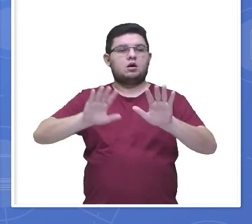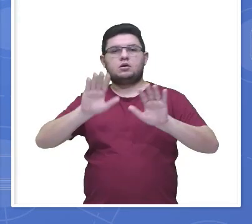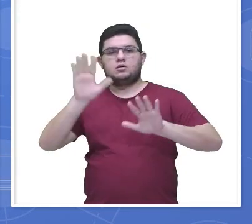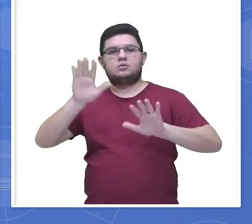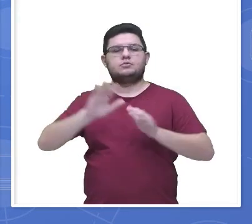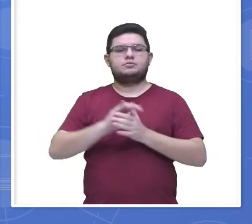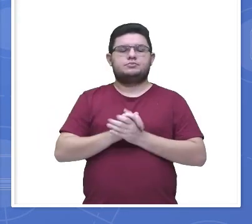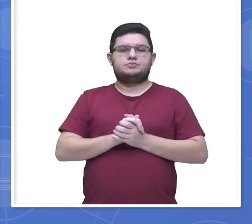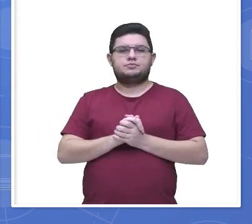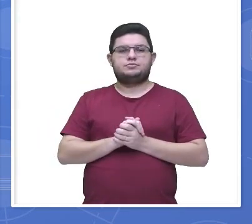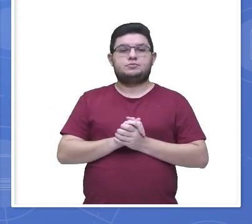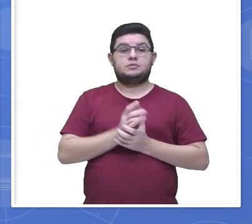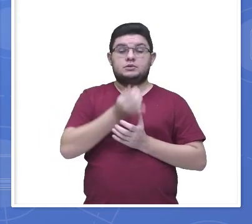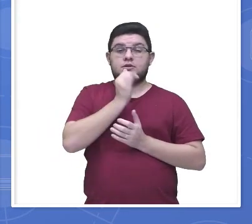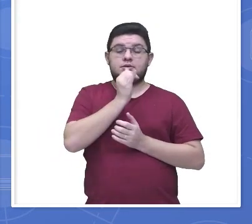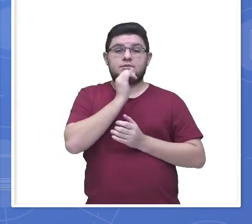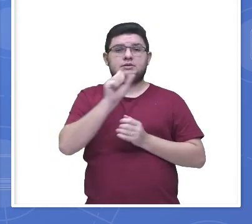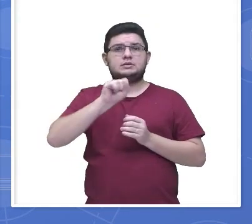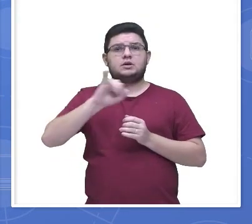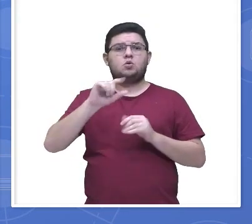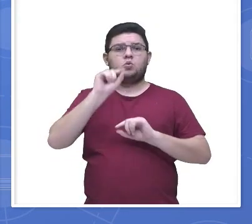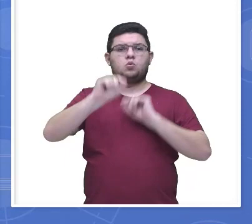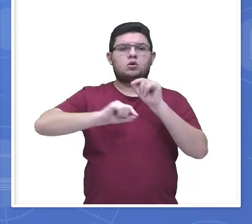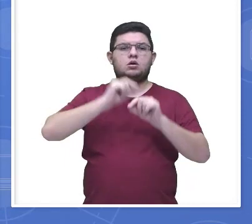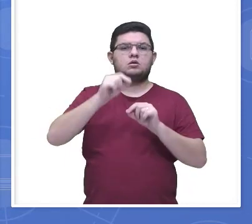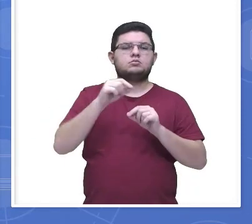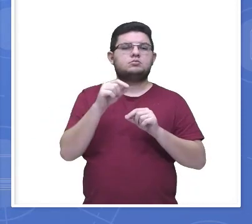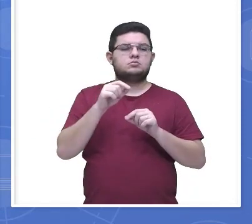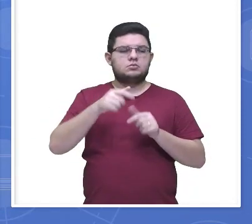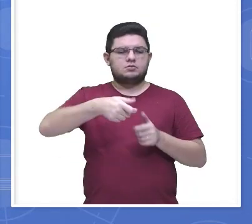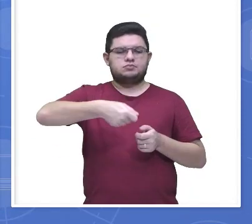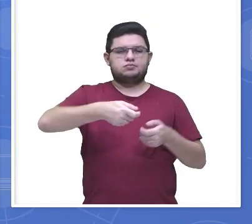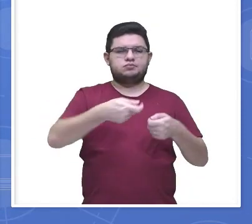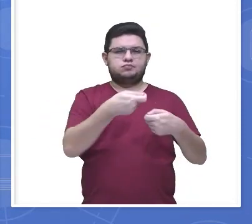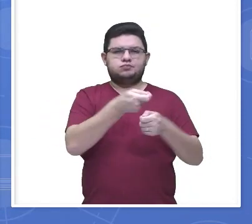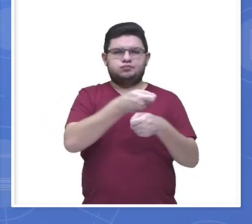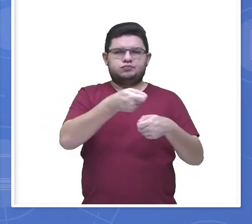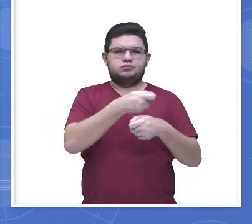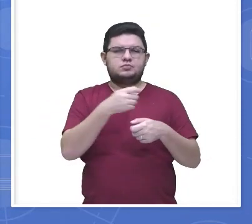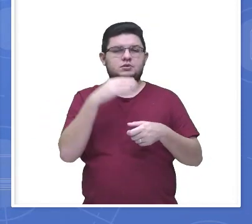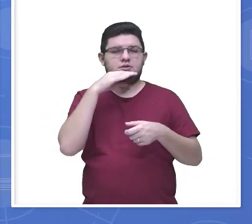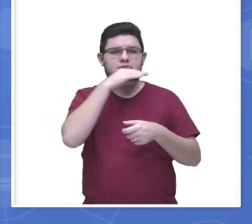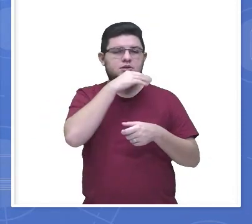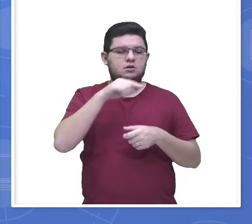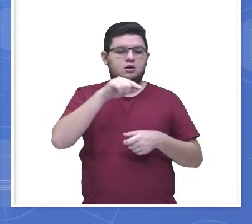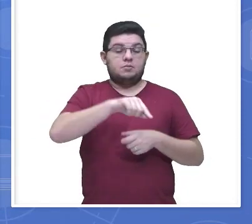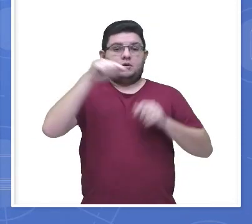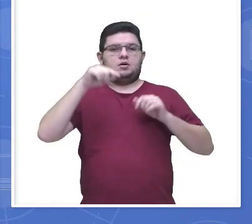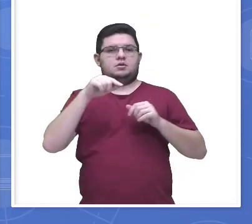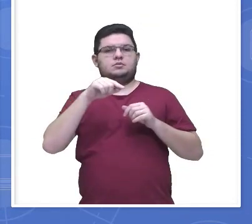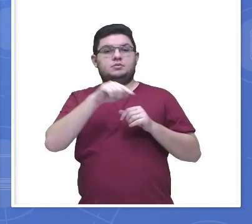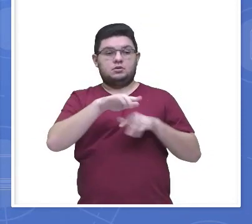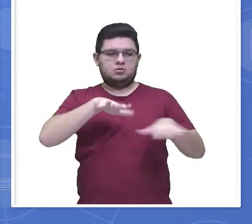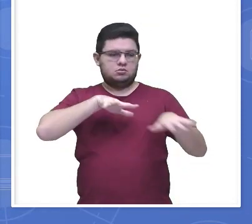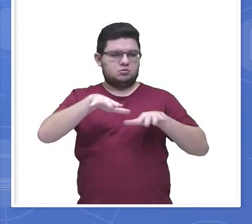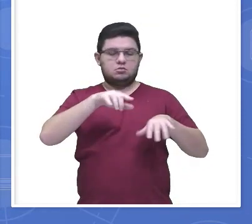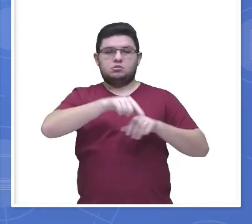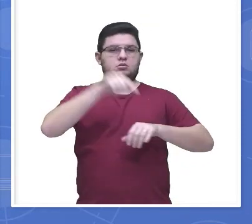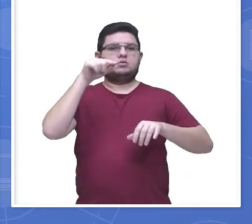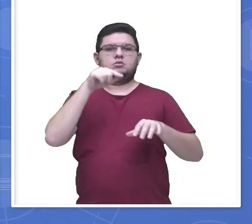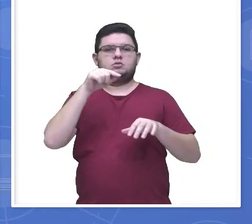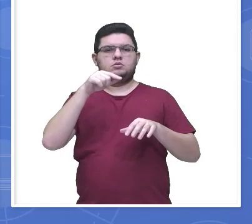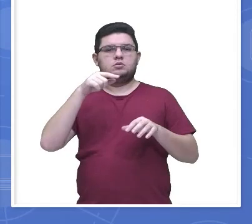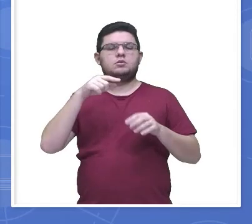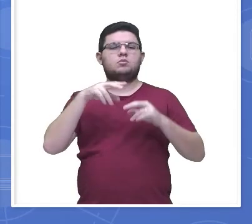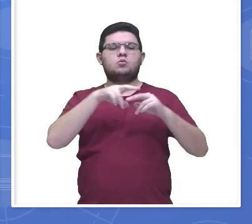Por exemplo, quando você toca ali numa panela quente, você tem aquele reflexo de tirar a mão imediatamente,